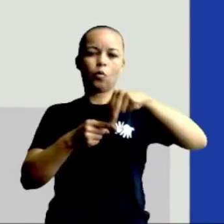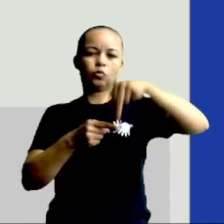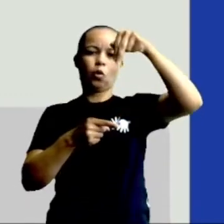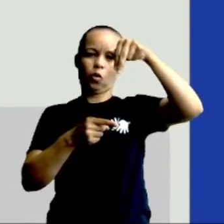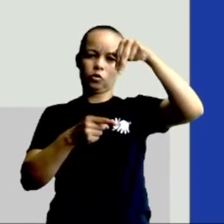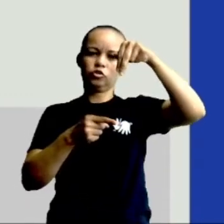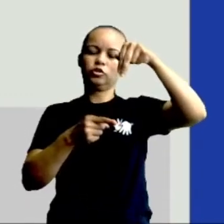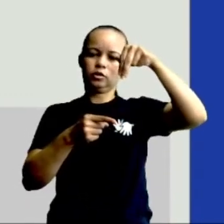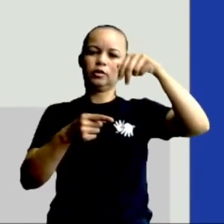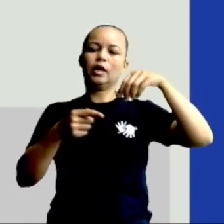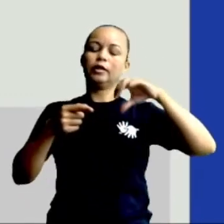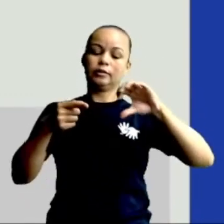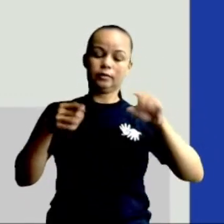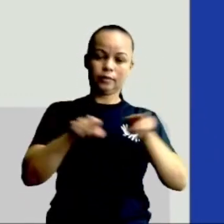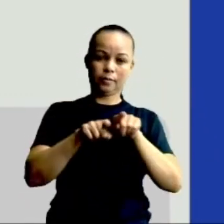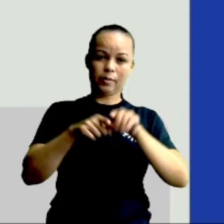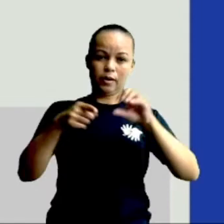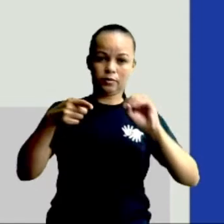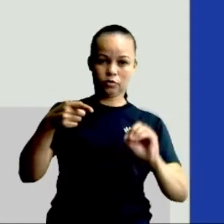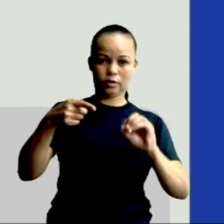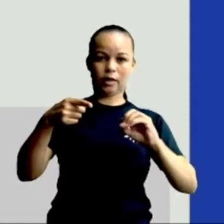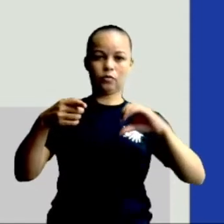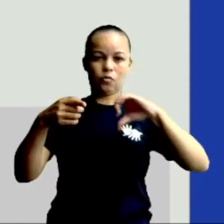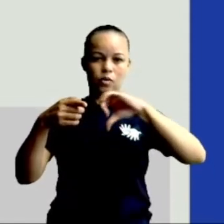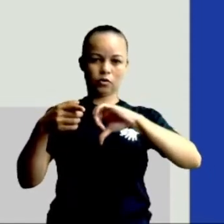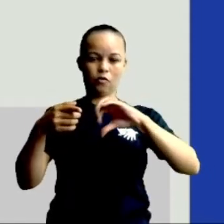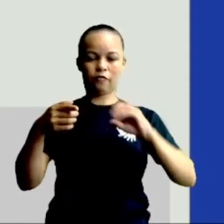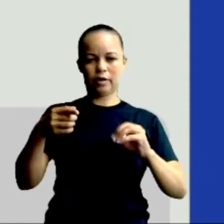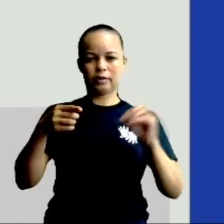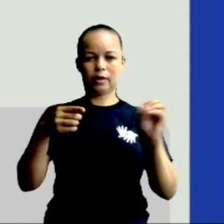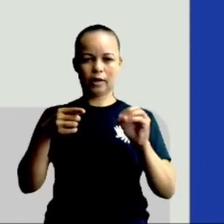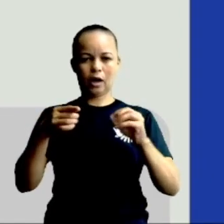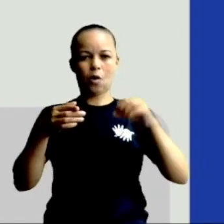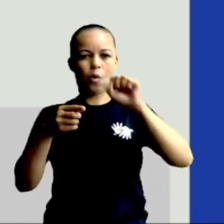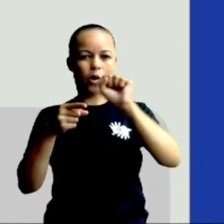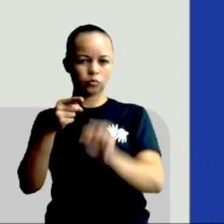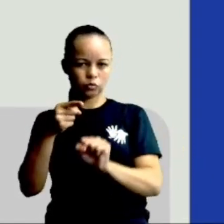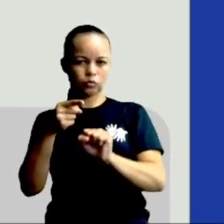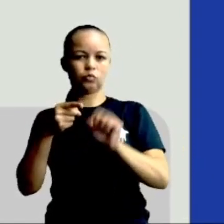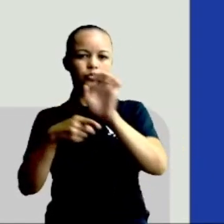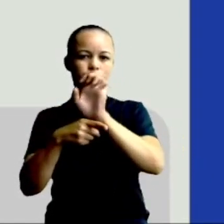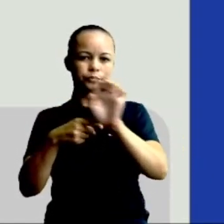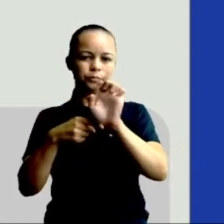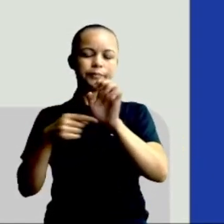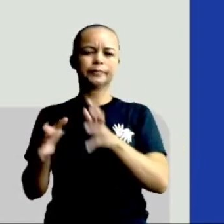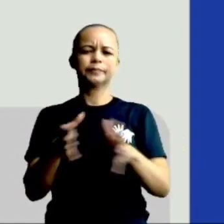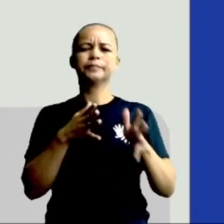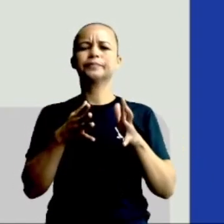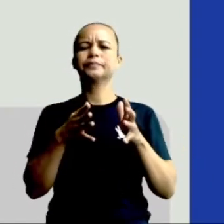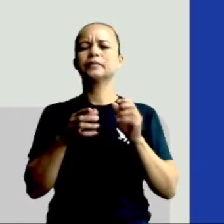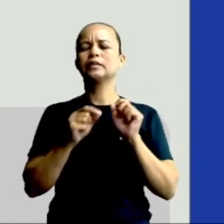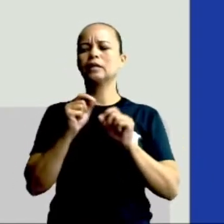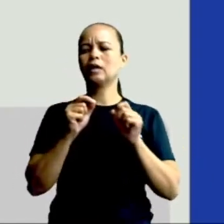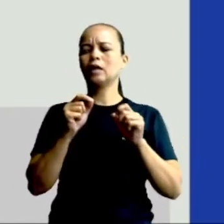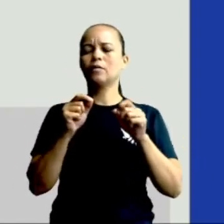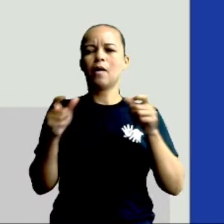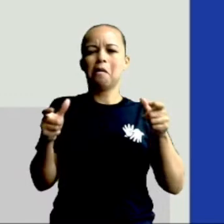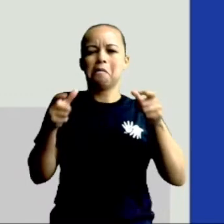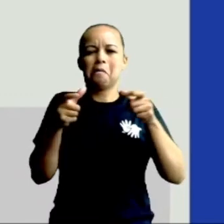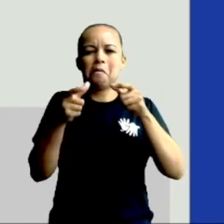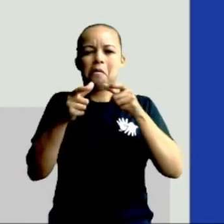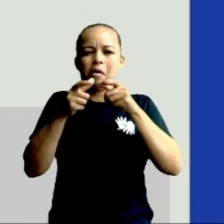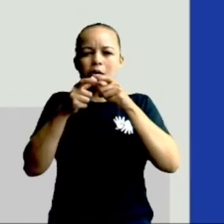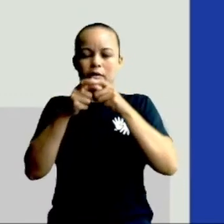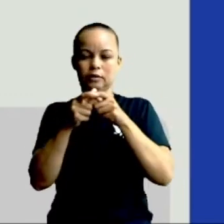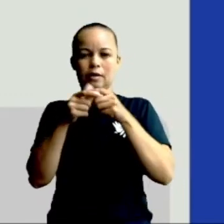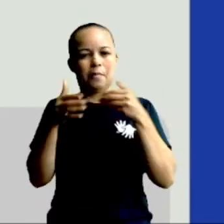e de 0 grau a 90 graus ao sul do Equador. Os paralelos formam círculos cada vez menores à medida